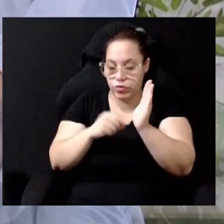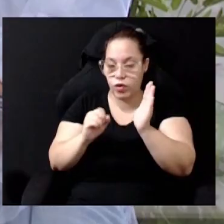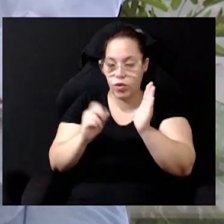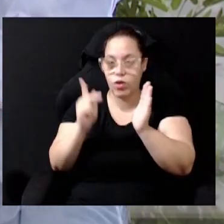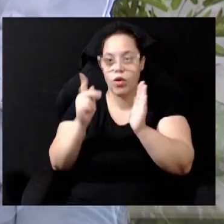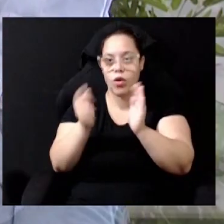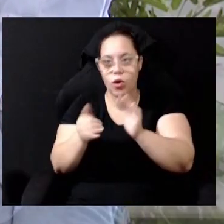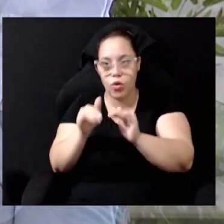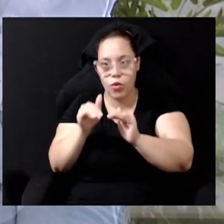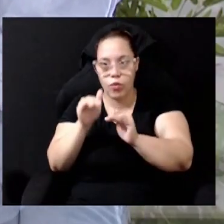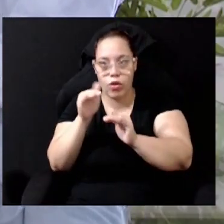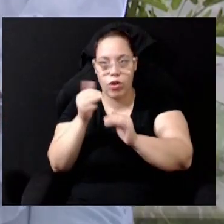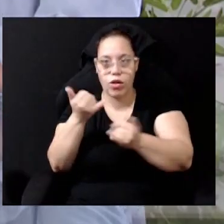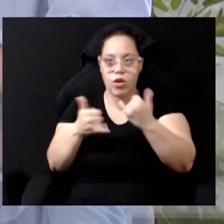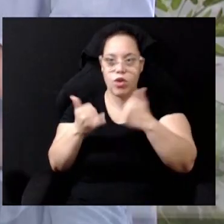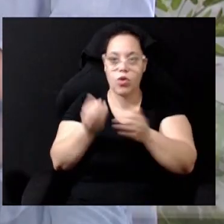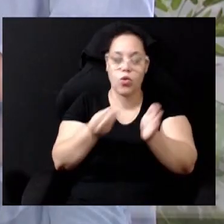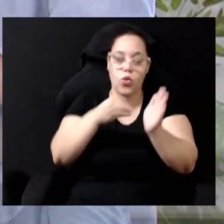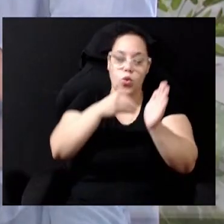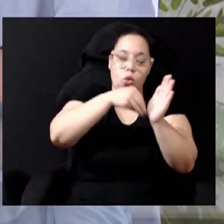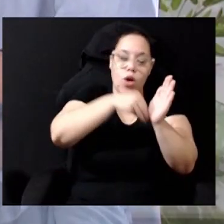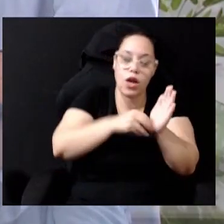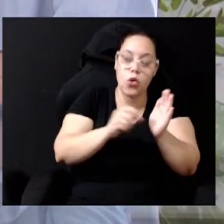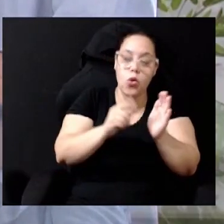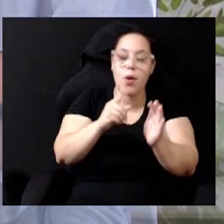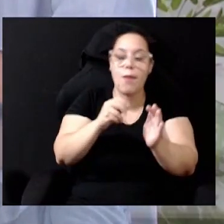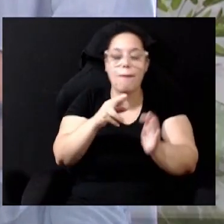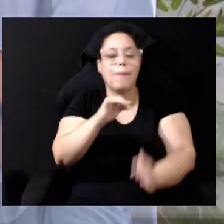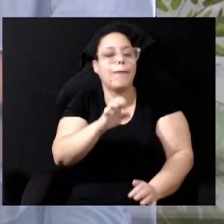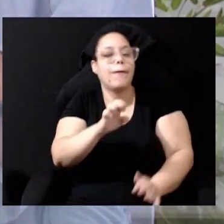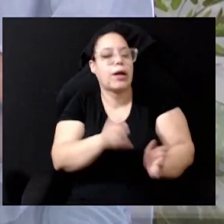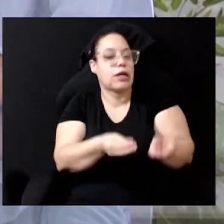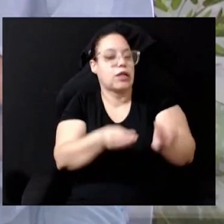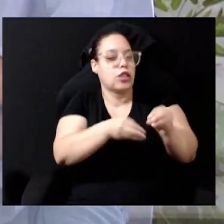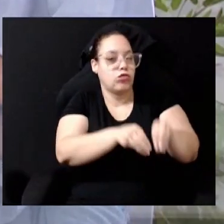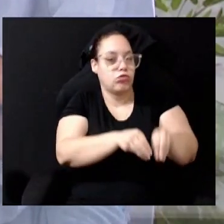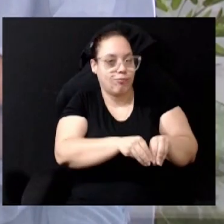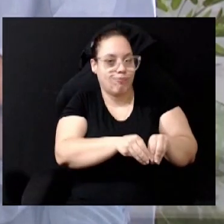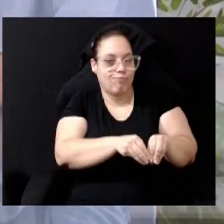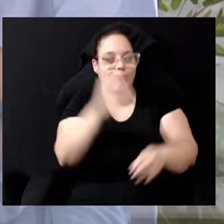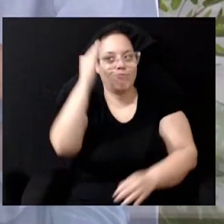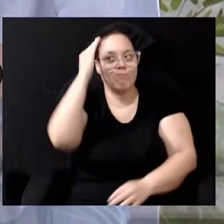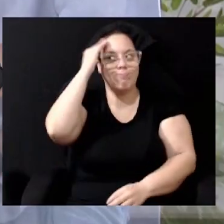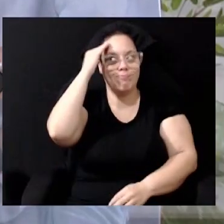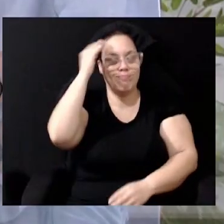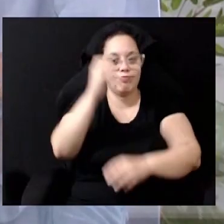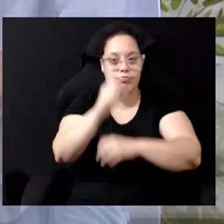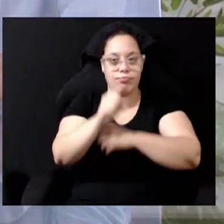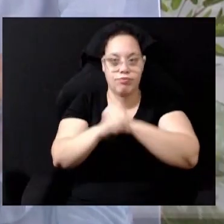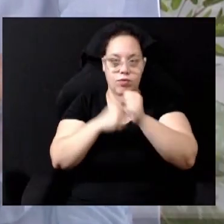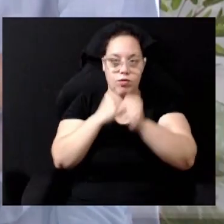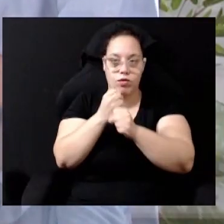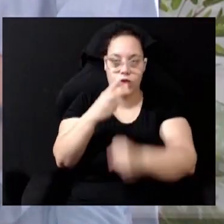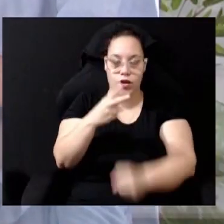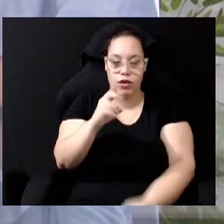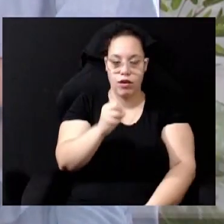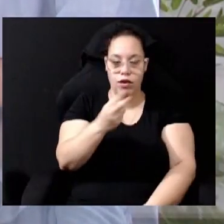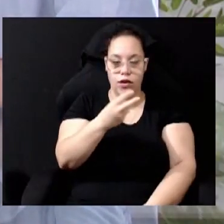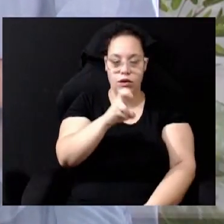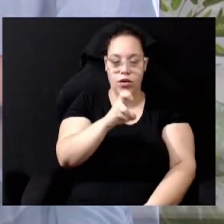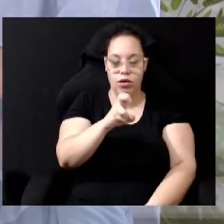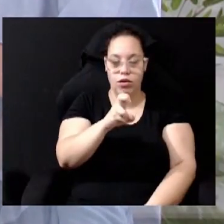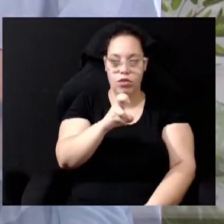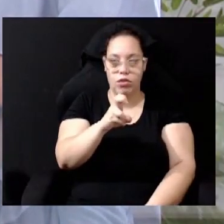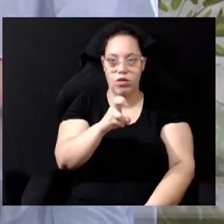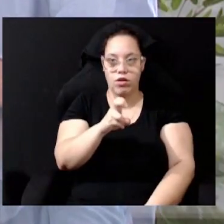se divertir, mas guarda uma parte, porque a gente sabe que, assim, o ano de 2025 tende a ser um ano um